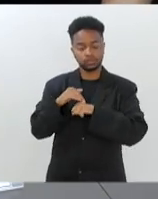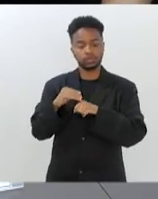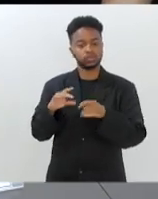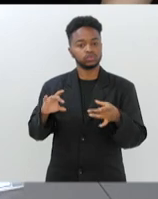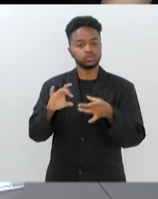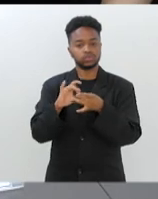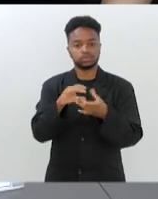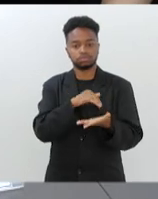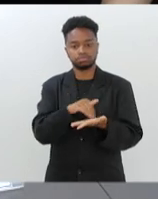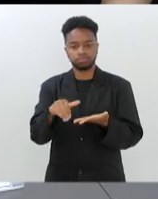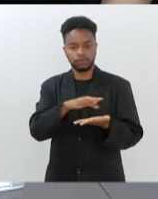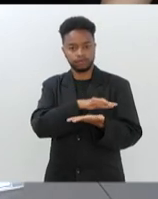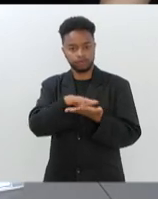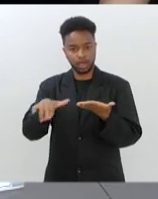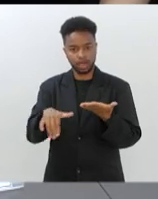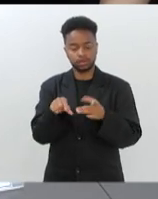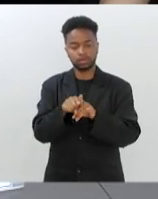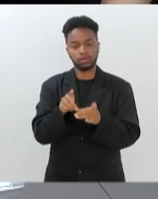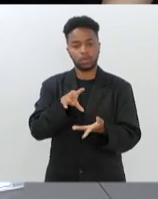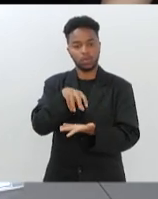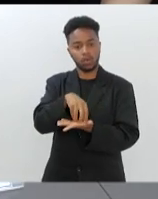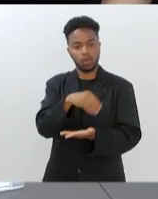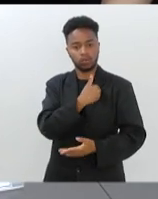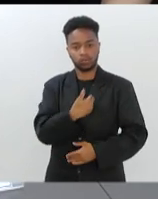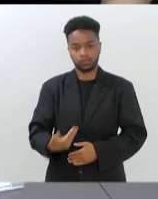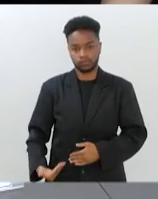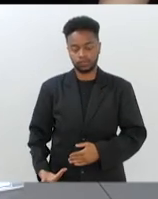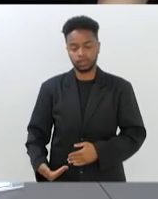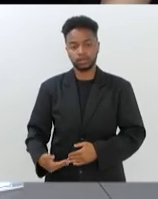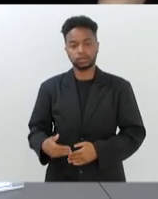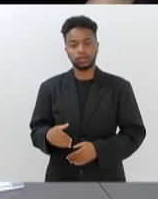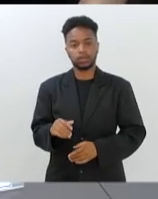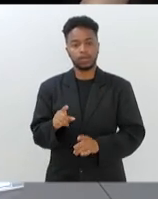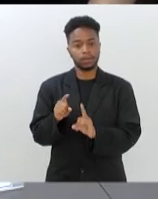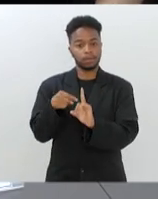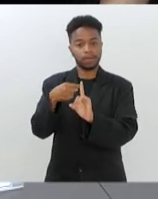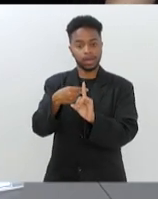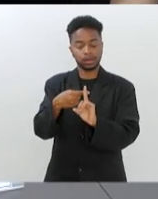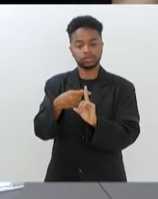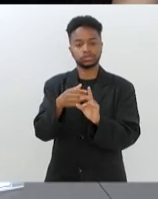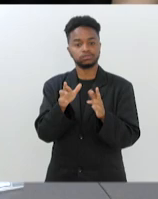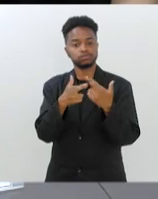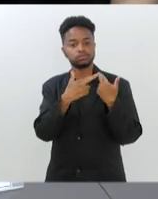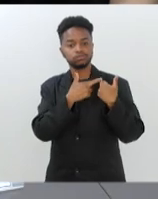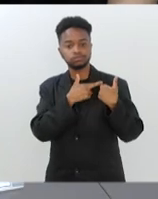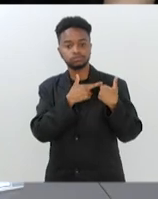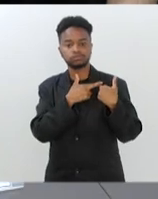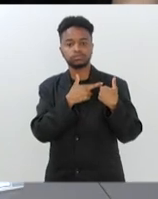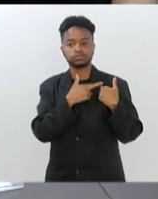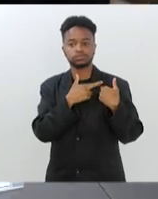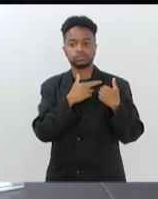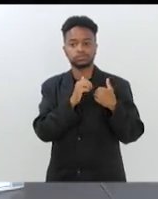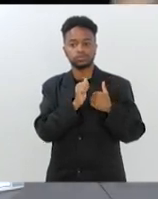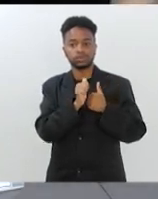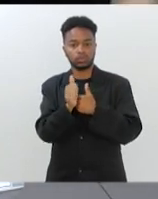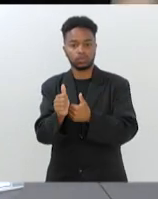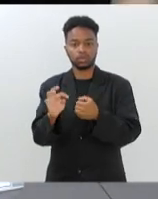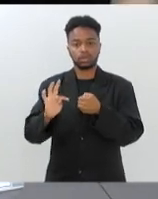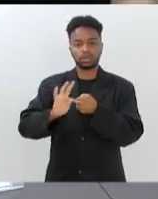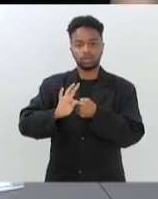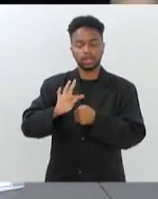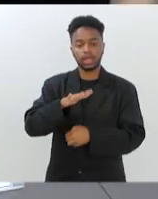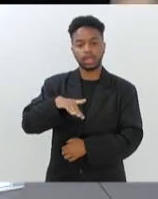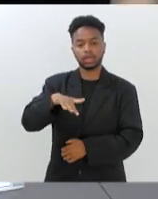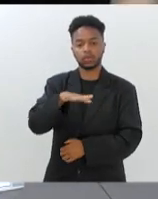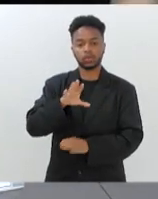diversas secretarias e órgãos do governo E além disso eh sou responsável pela pelo acompanhamento técnico